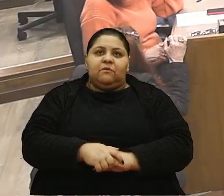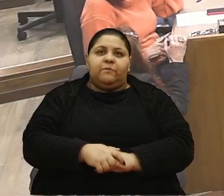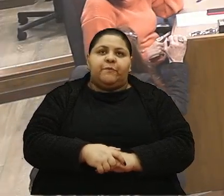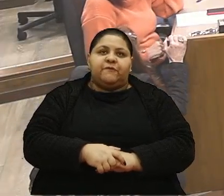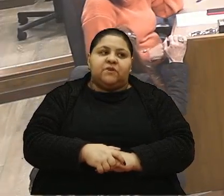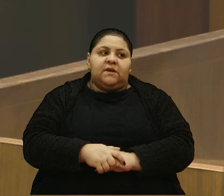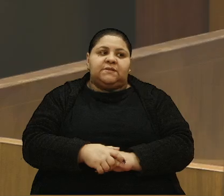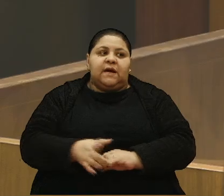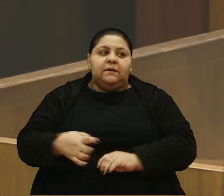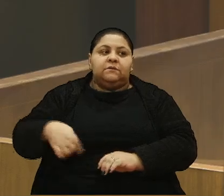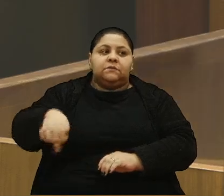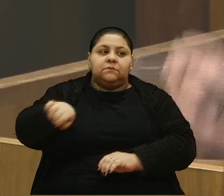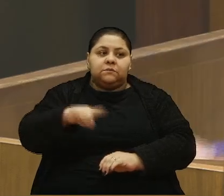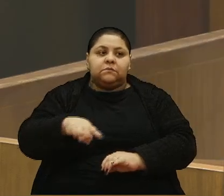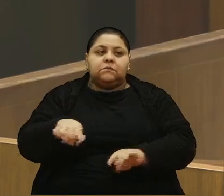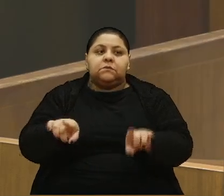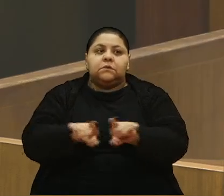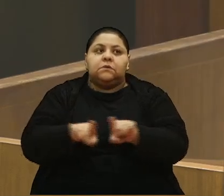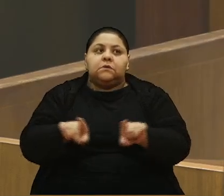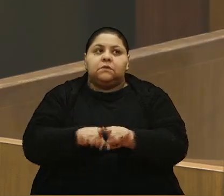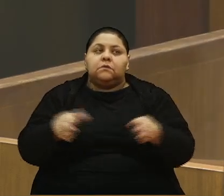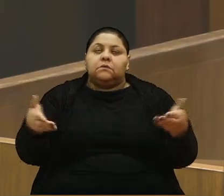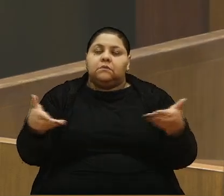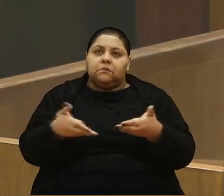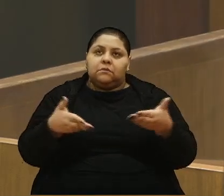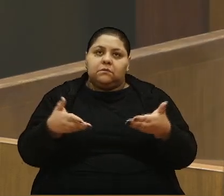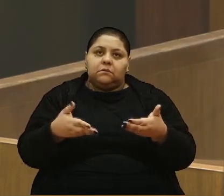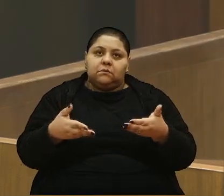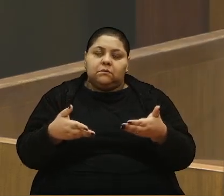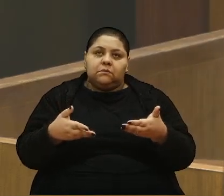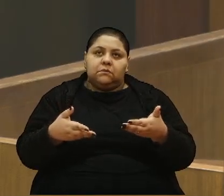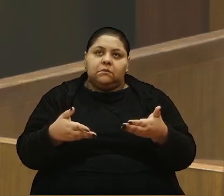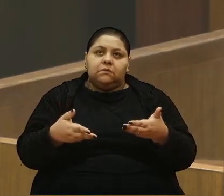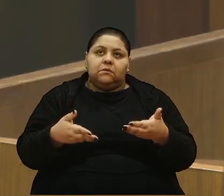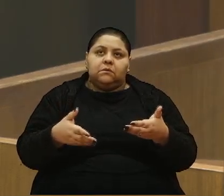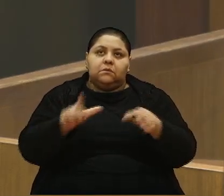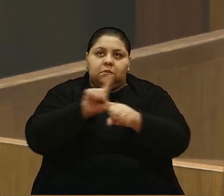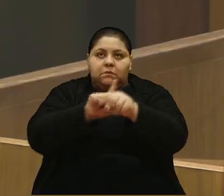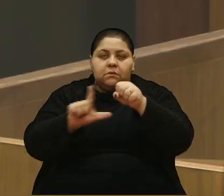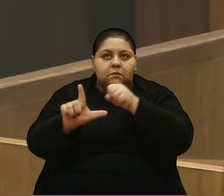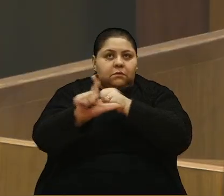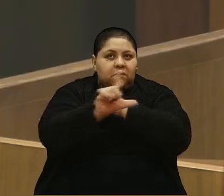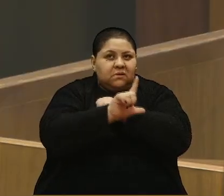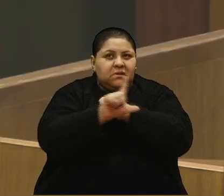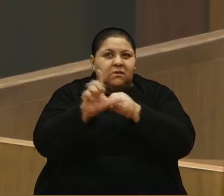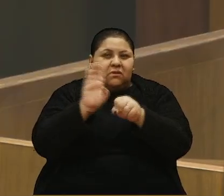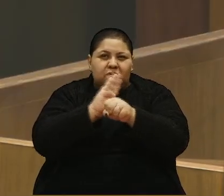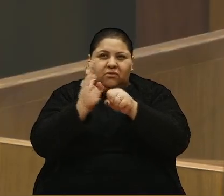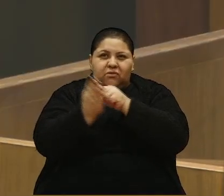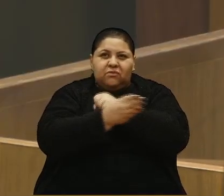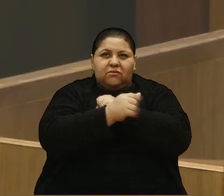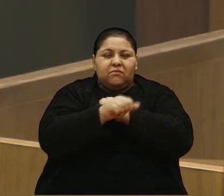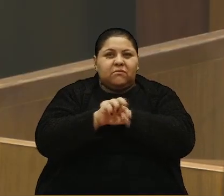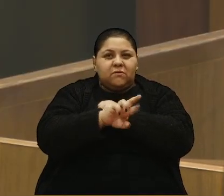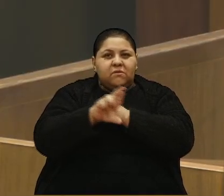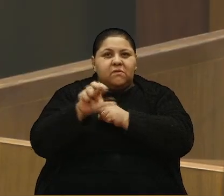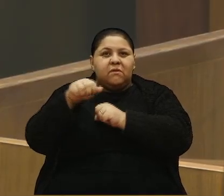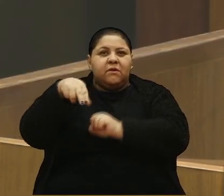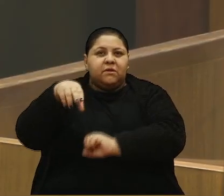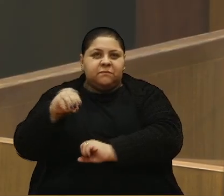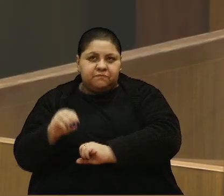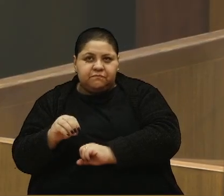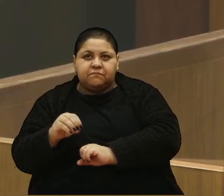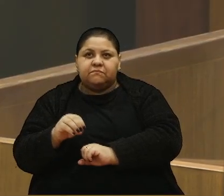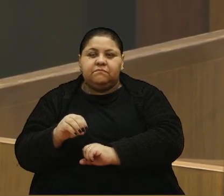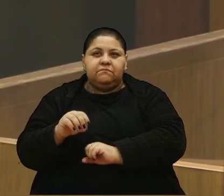favor, dizer também que nós estamos com do loteamento Chaimária Lucerrano pronta, praticamente.